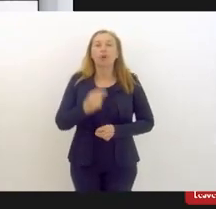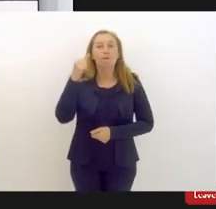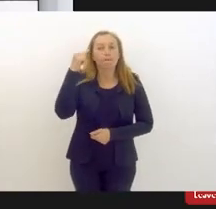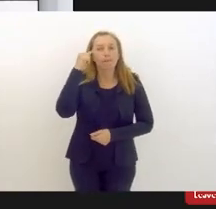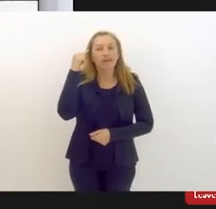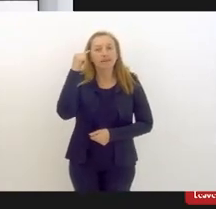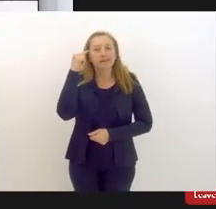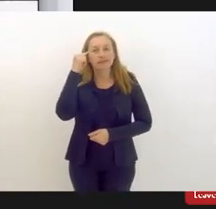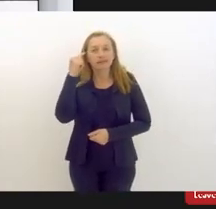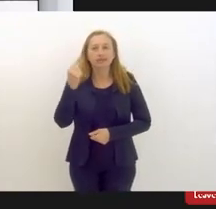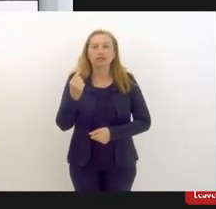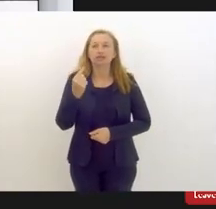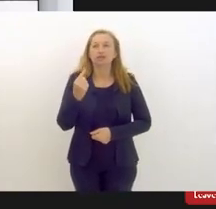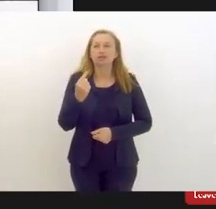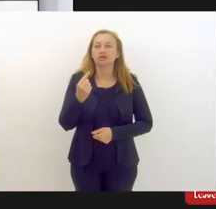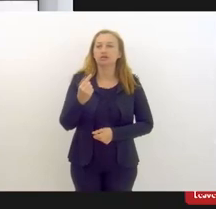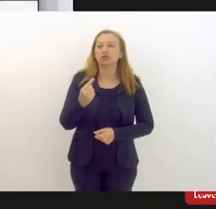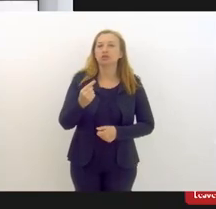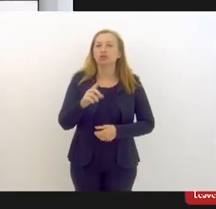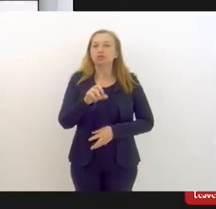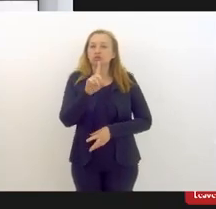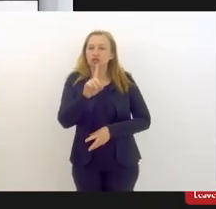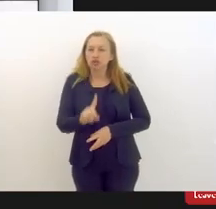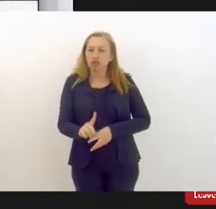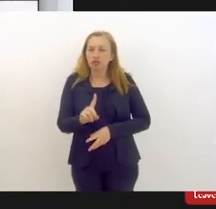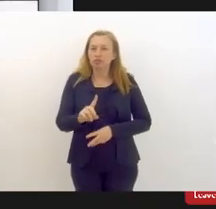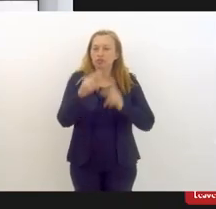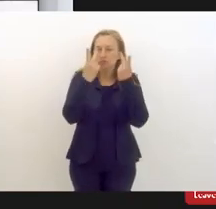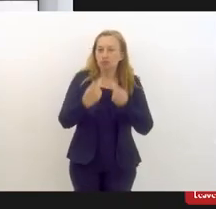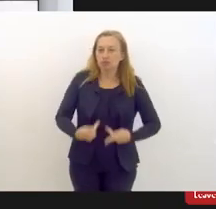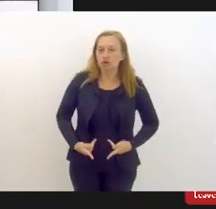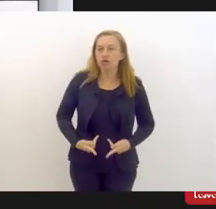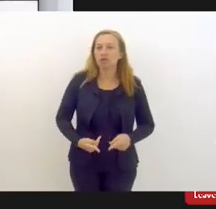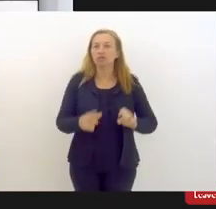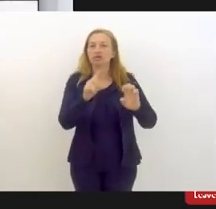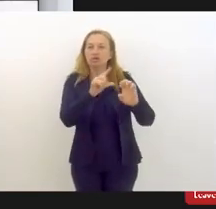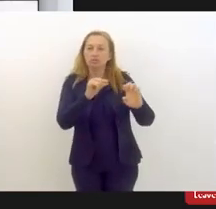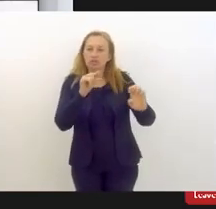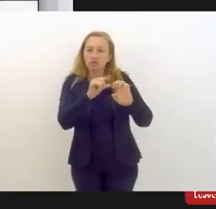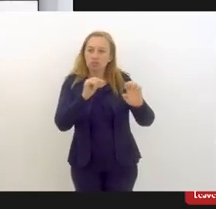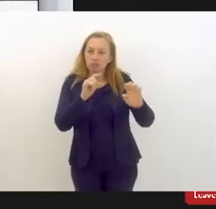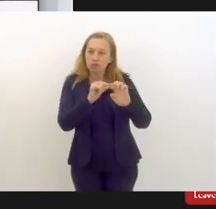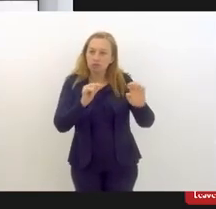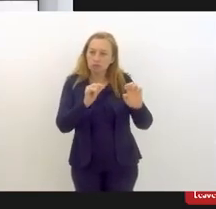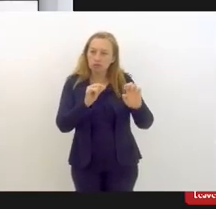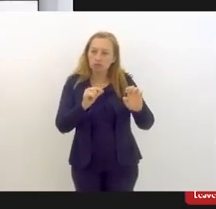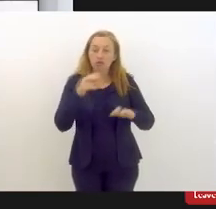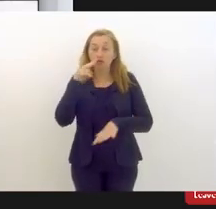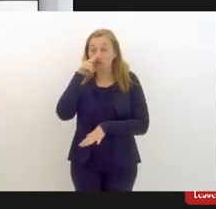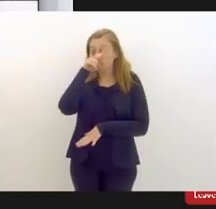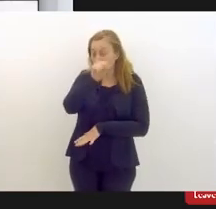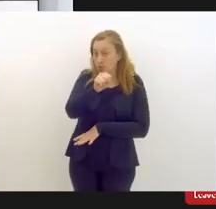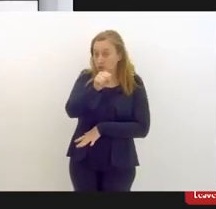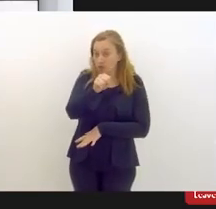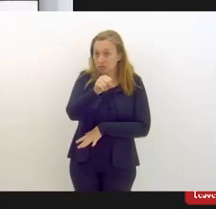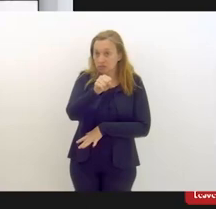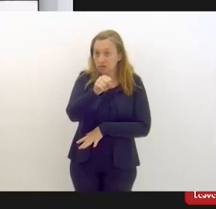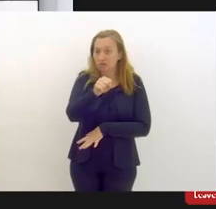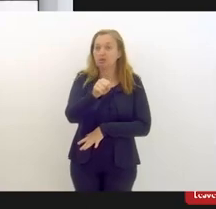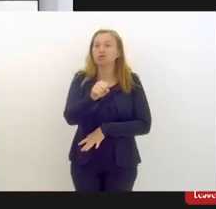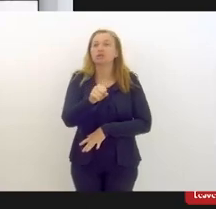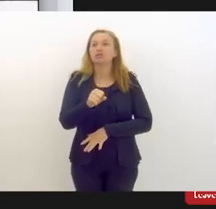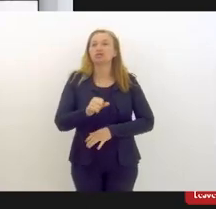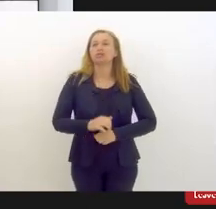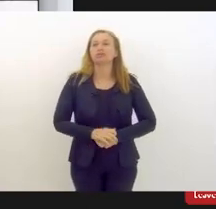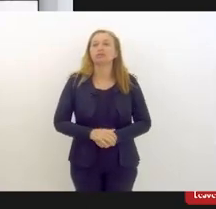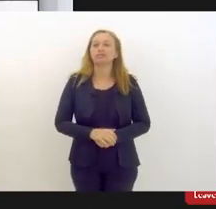pensando na discussão sobre direitos humanos. Trilha empreendedora, o empreendedorismo é um forte eixo, né, transversal na